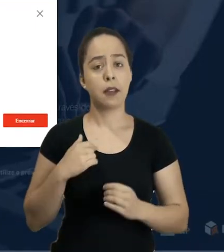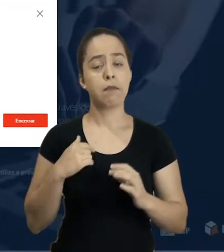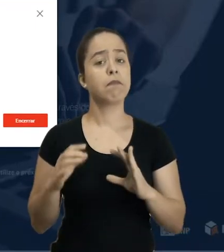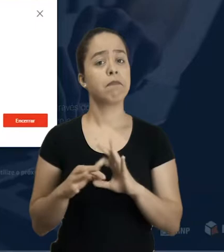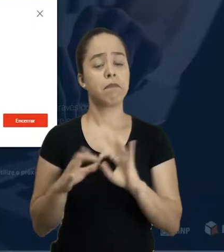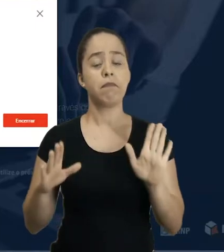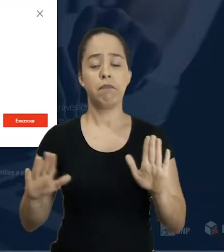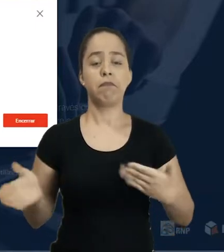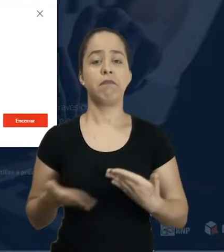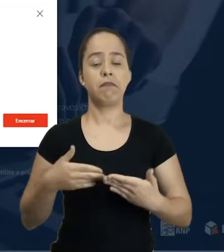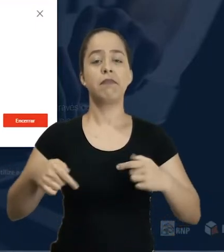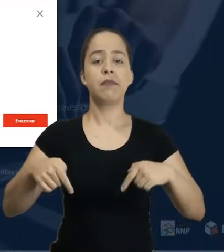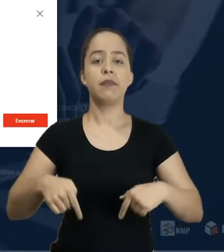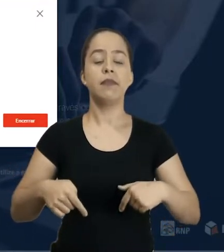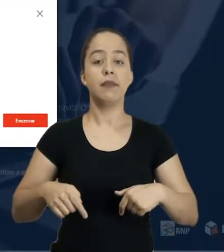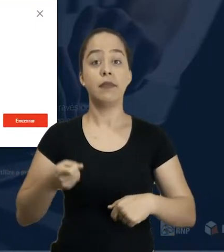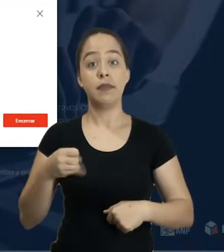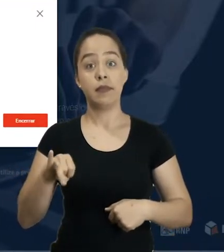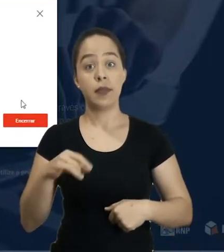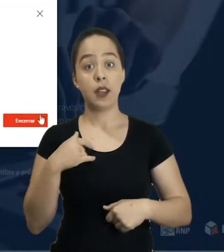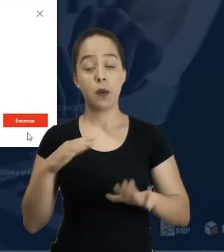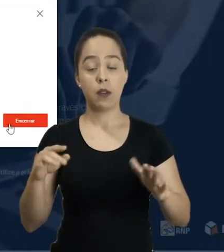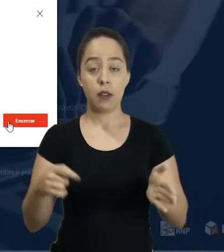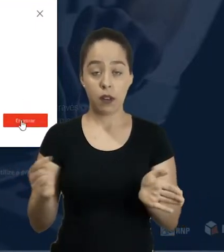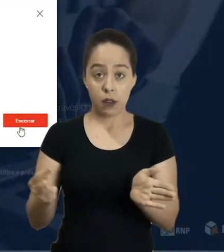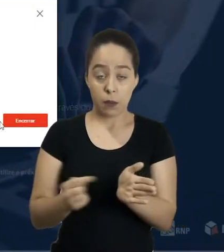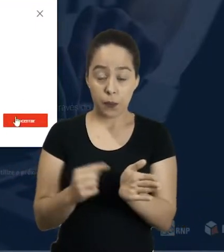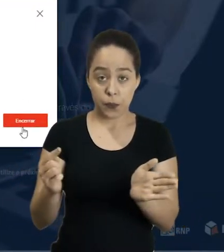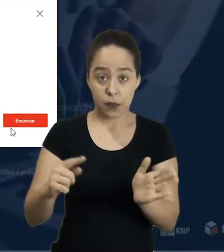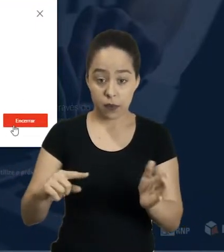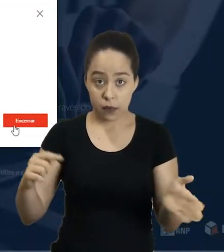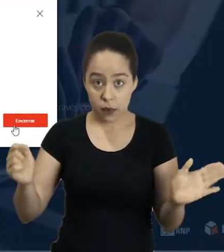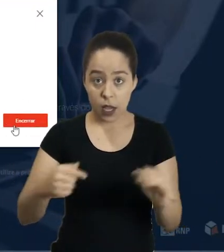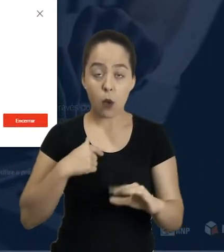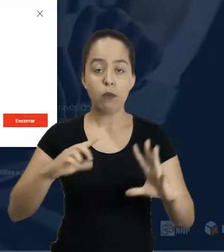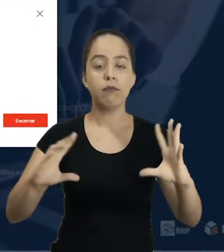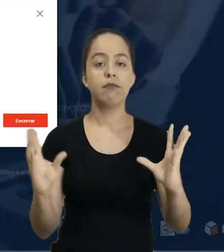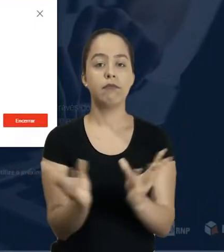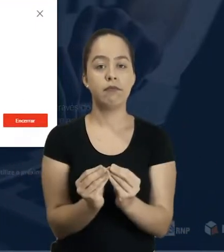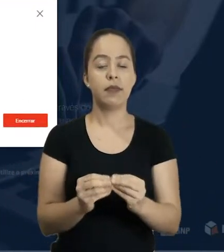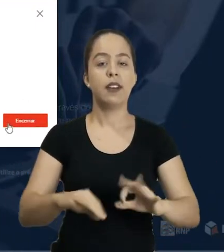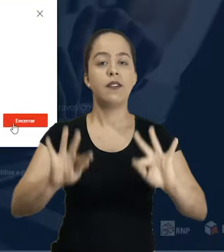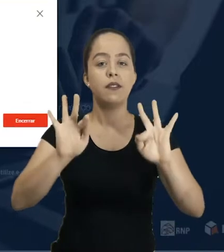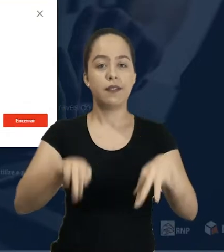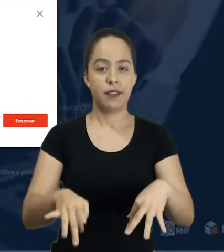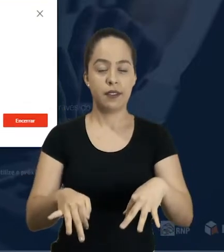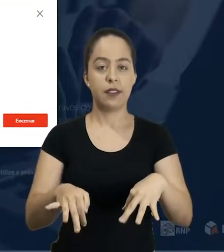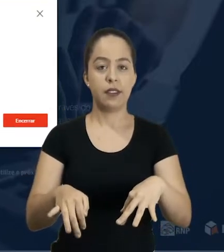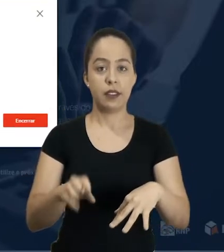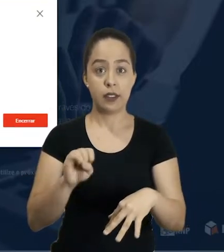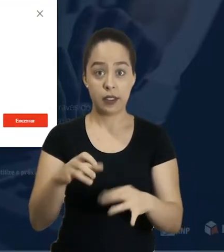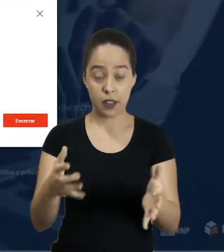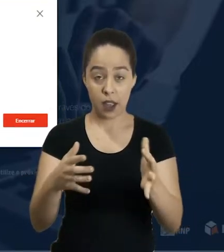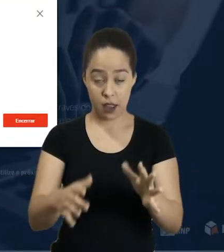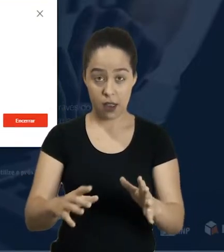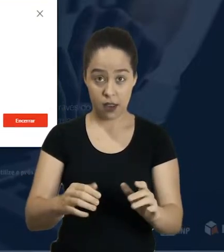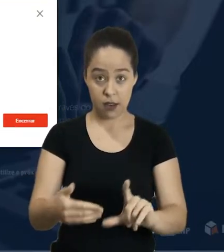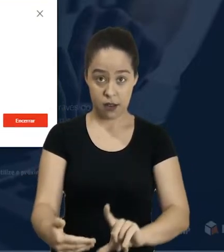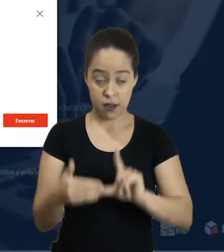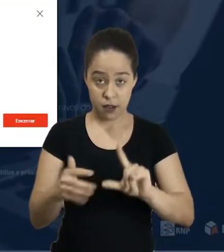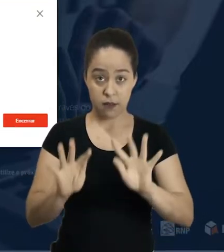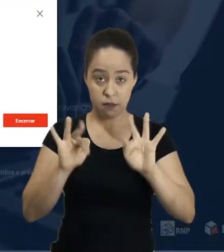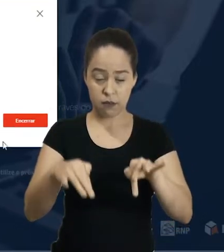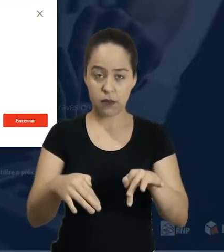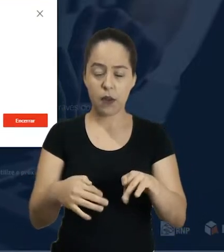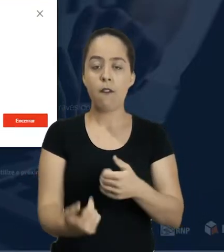Aí eu já posso fechar aqui. Se eu clicar aqui, ele encerra a transmissão. Depois, quando você quiser